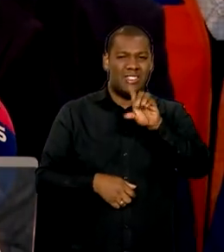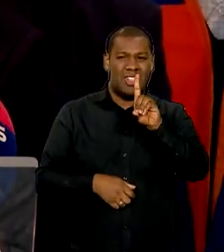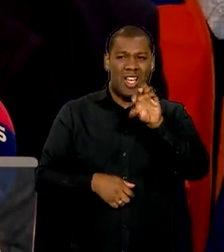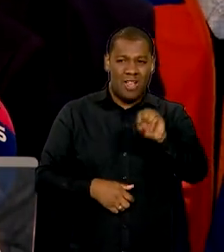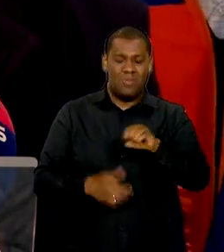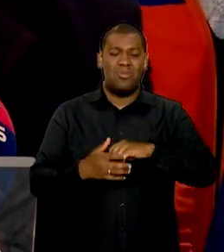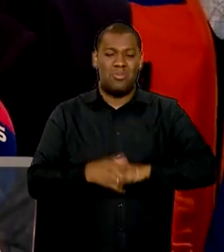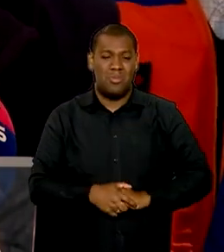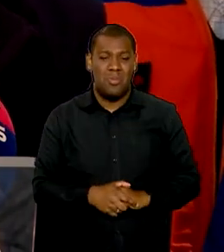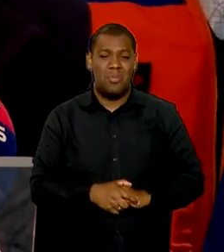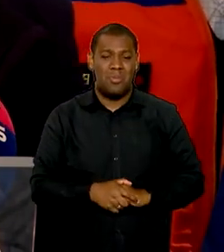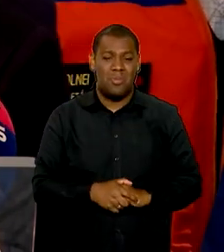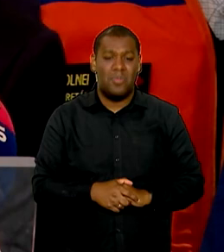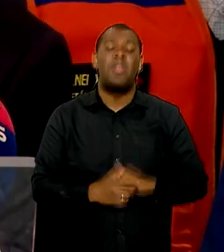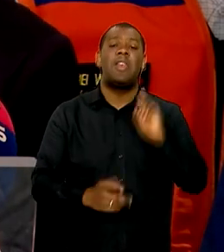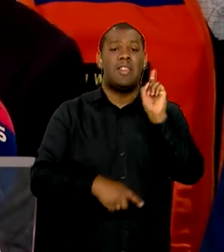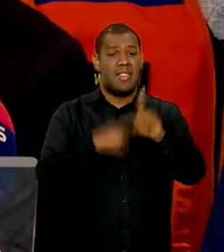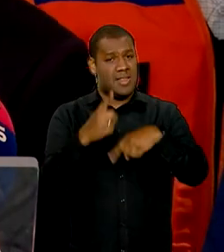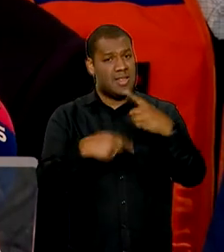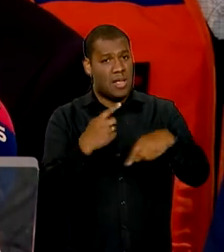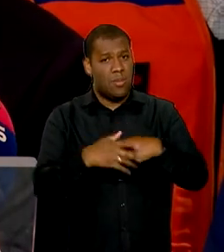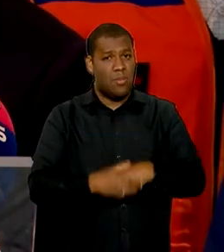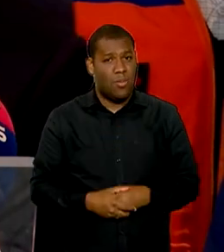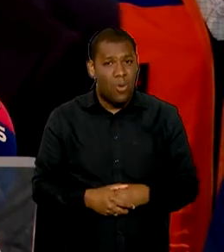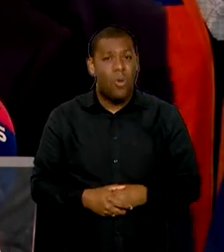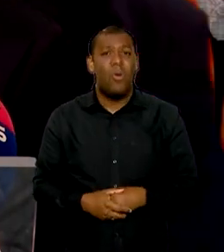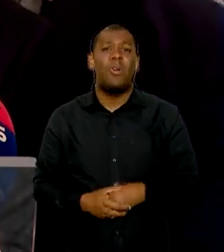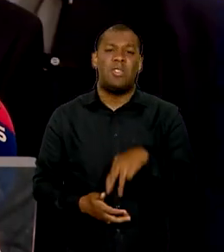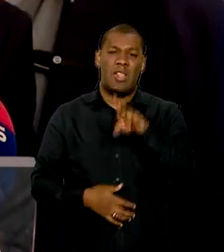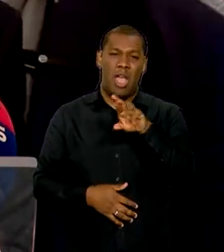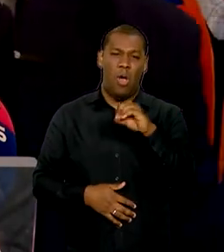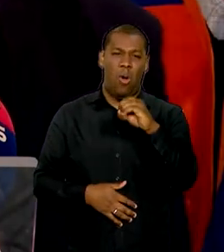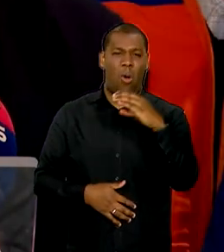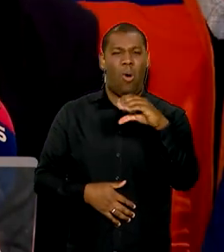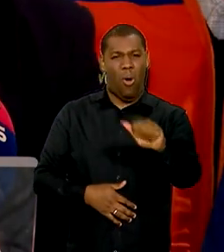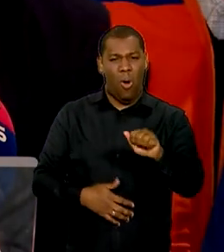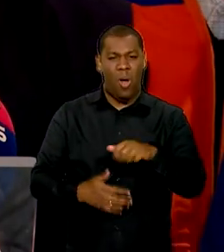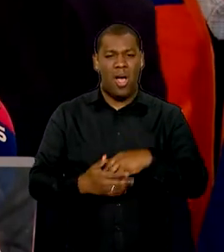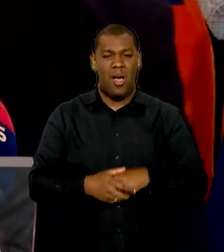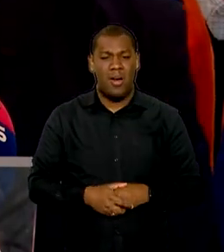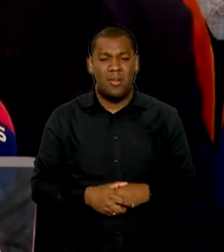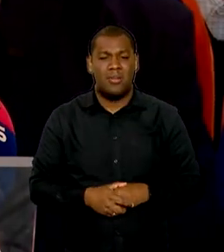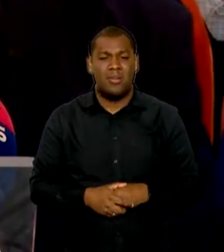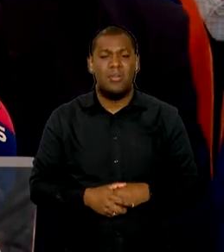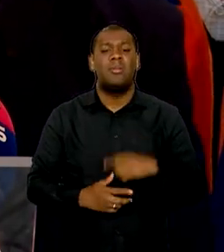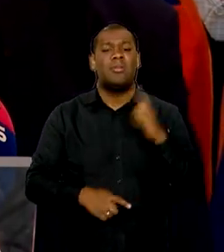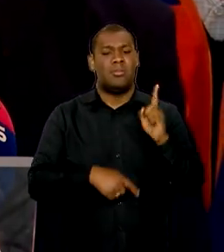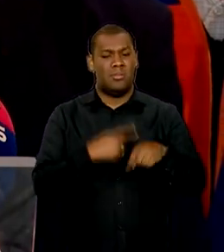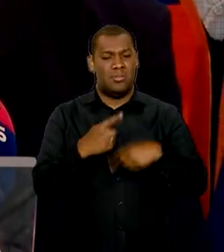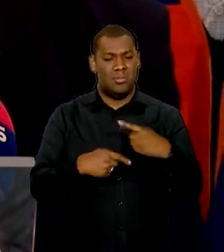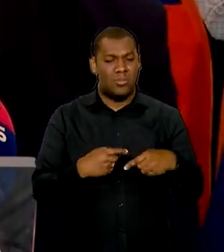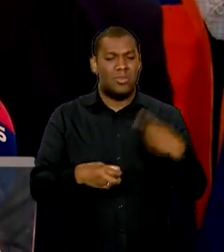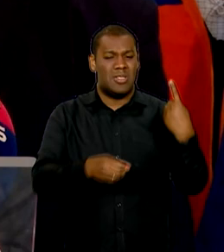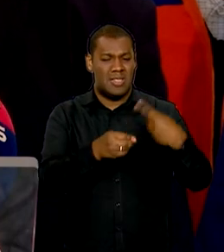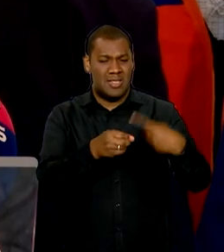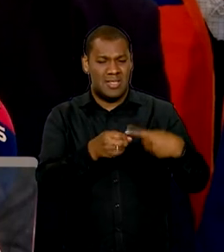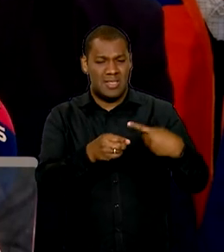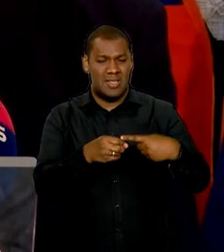deveremos, iremos a Roca Salles e